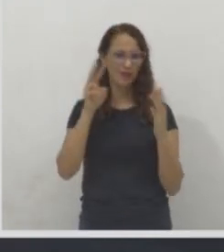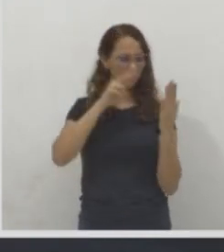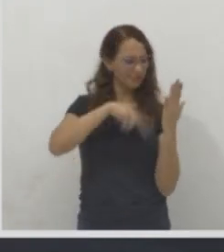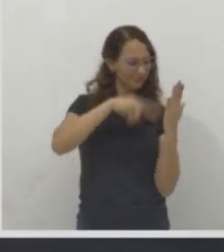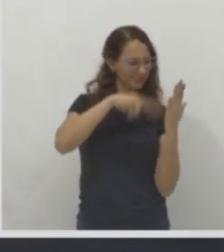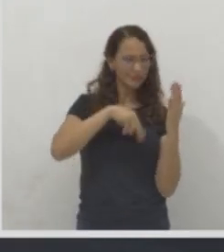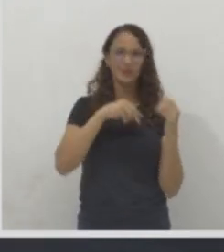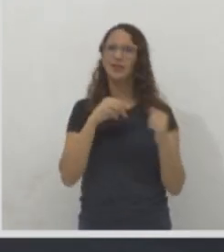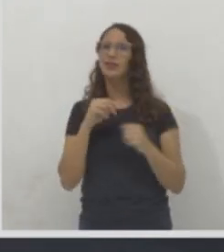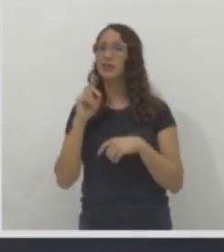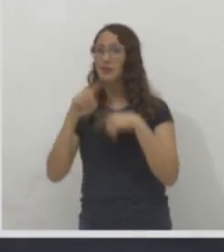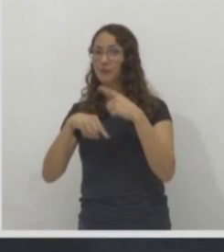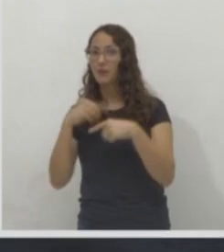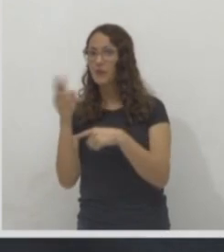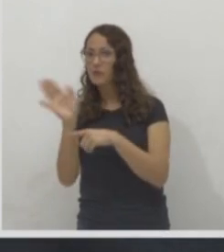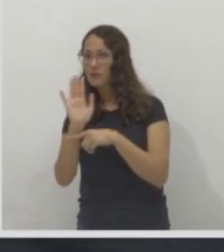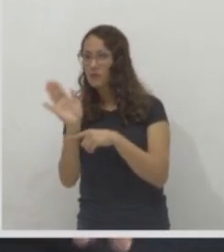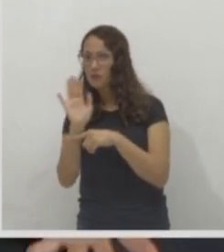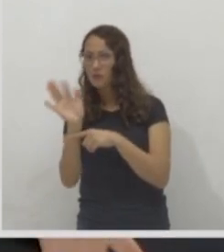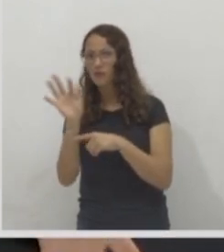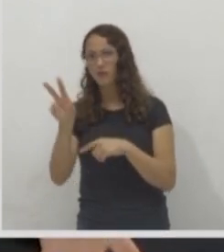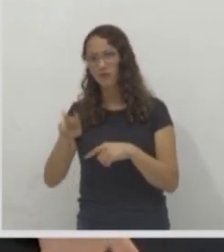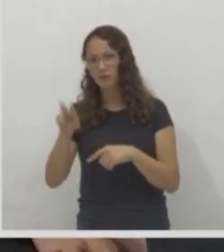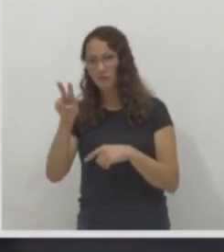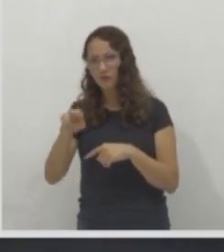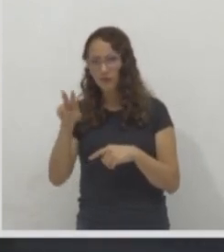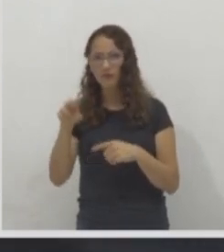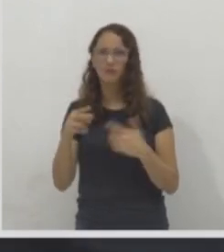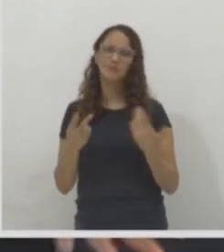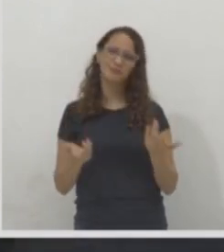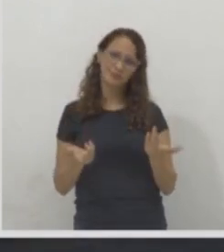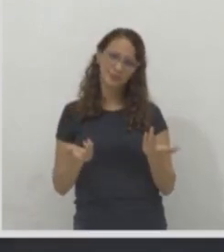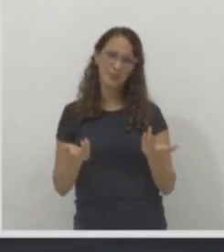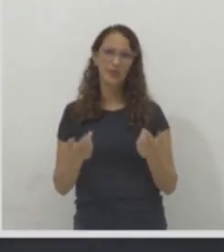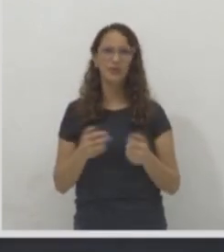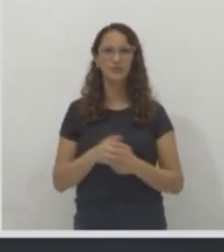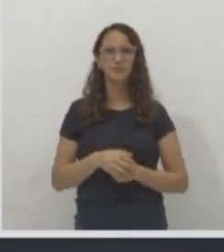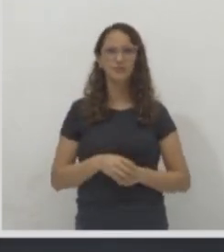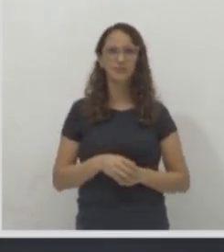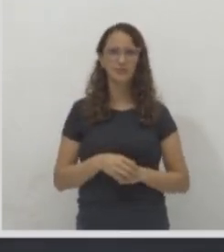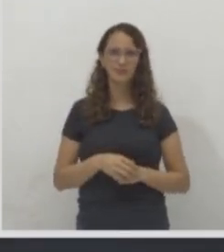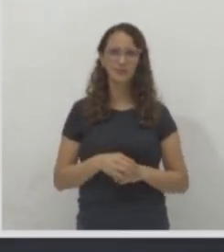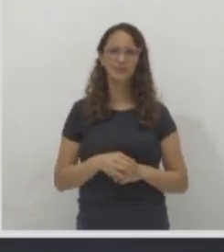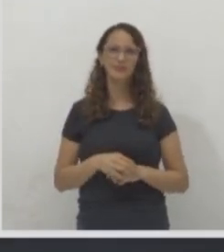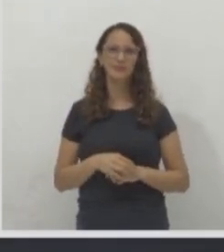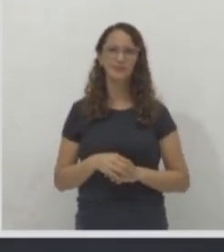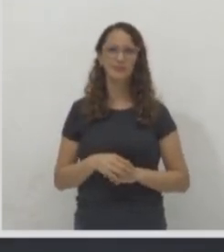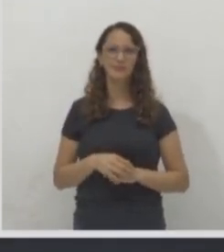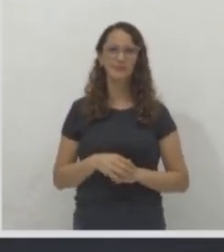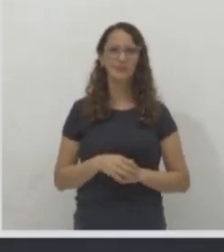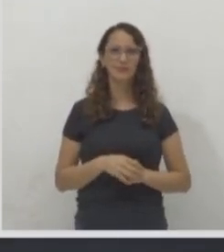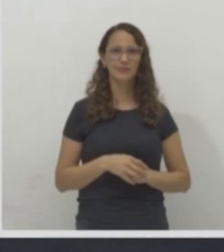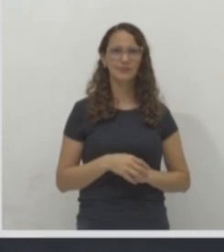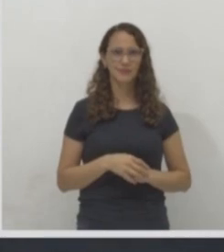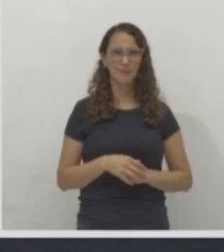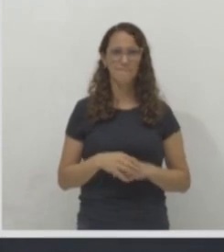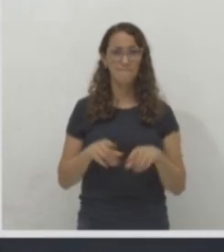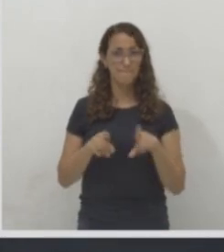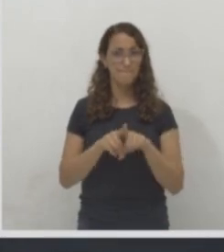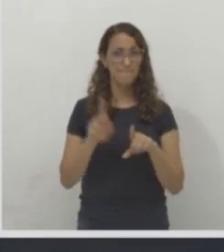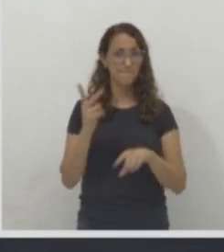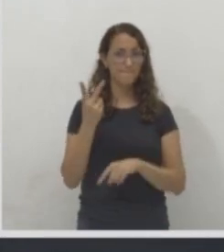gosta de ler o texto, ler a obra e assisti-la